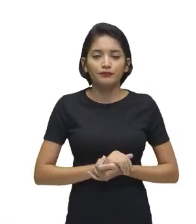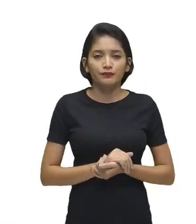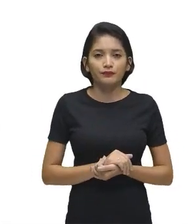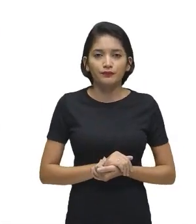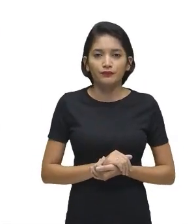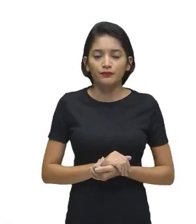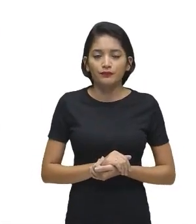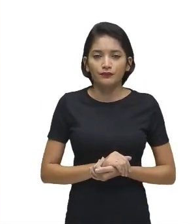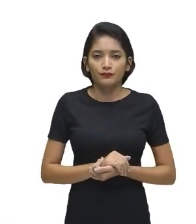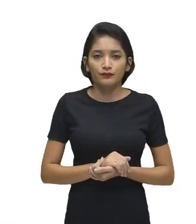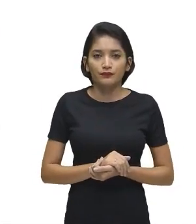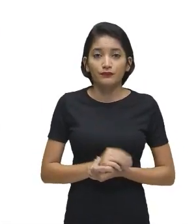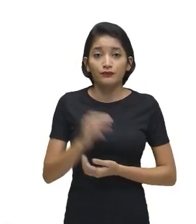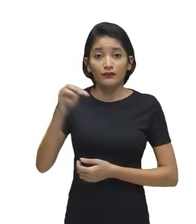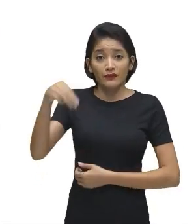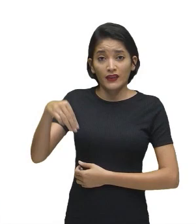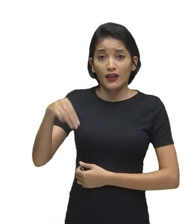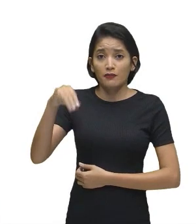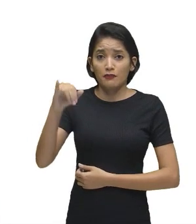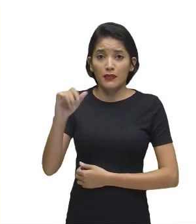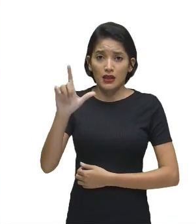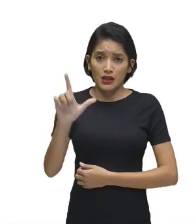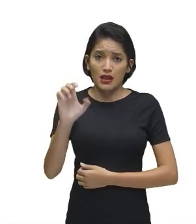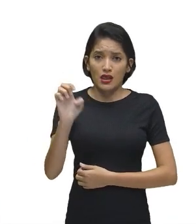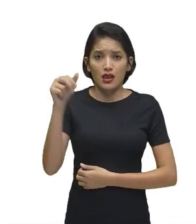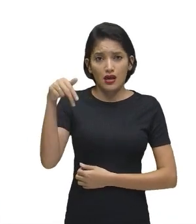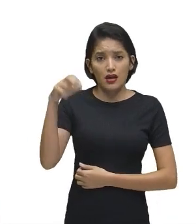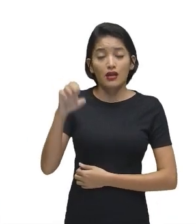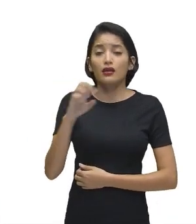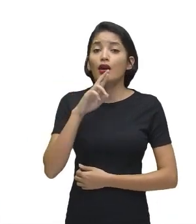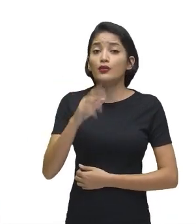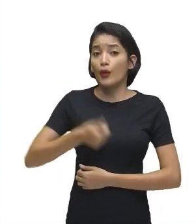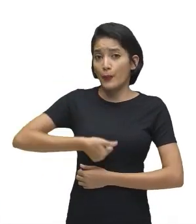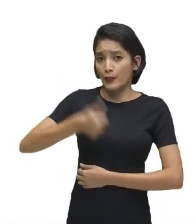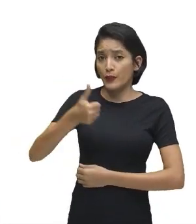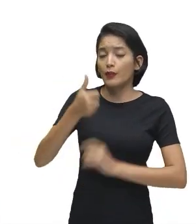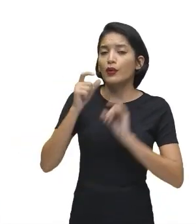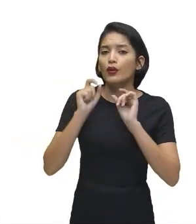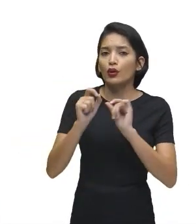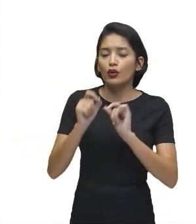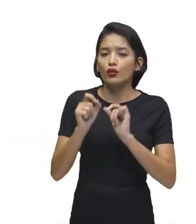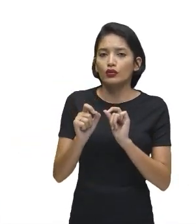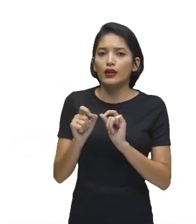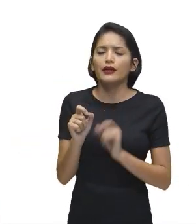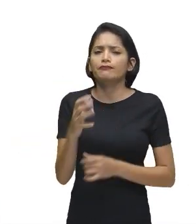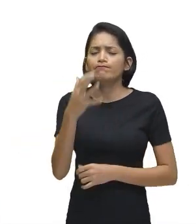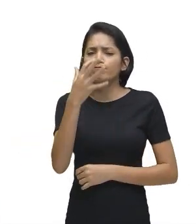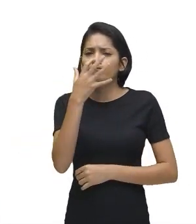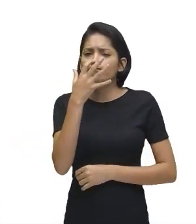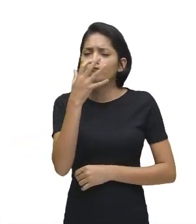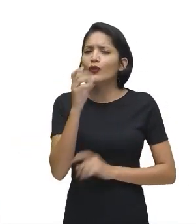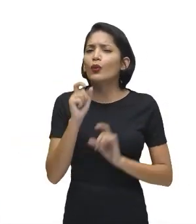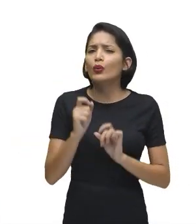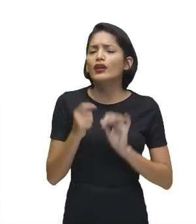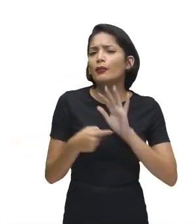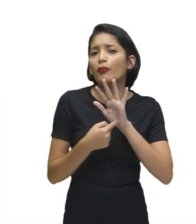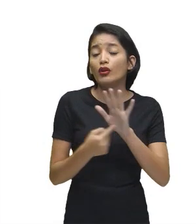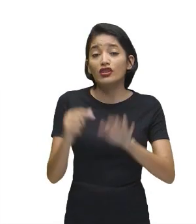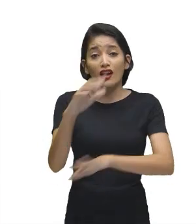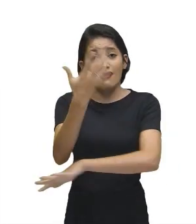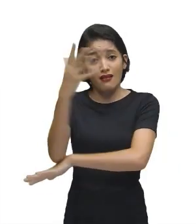1. A Milene respondeu a questão 1, que retrata o impressionismo, ou seja, retrata a